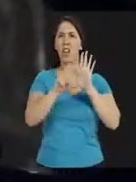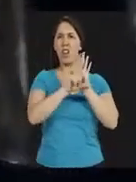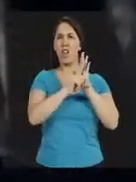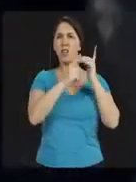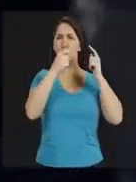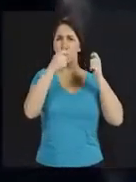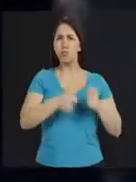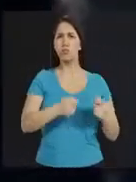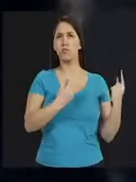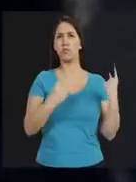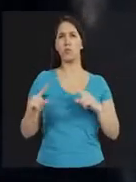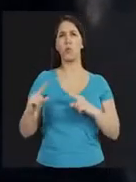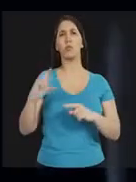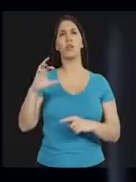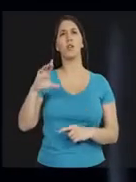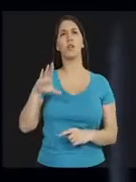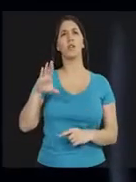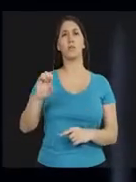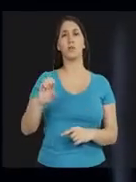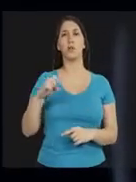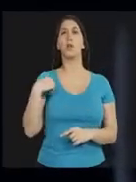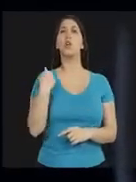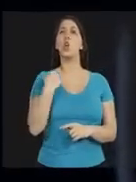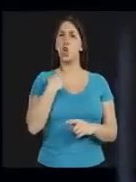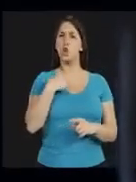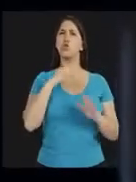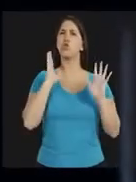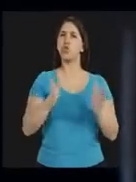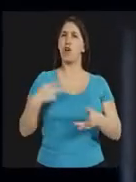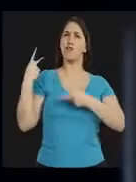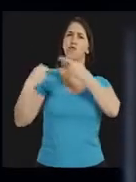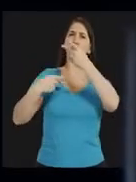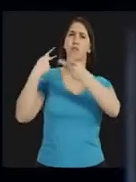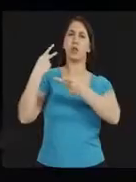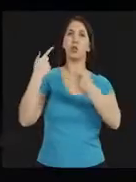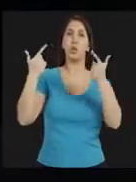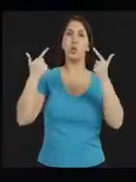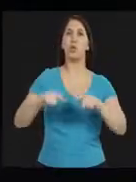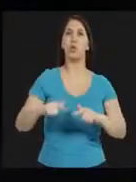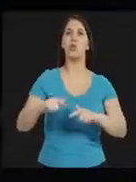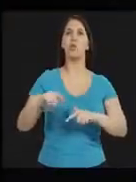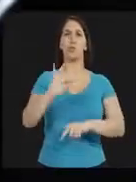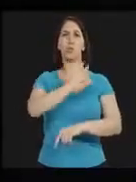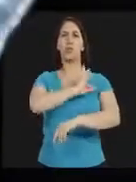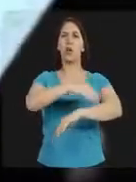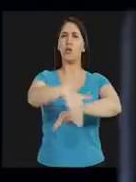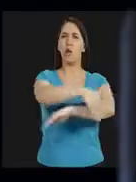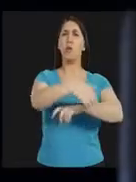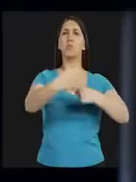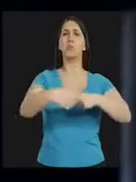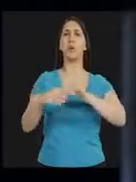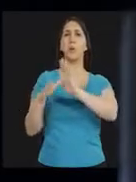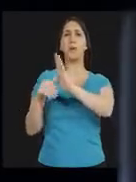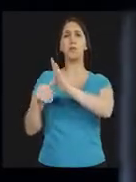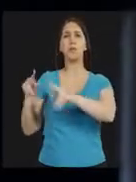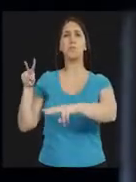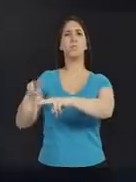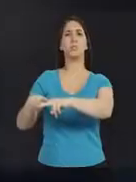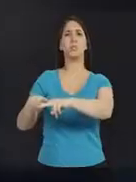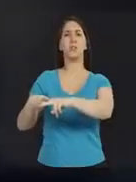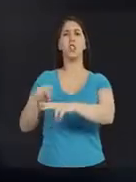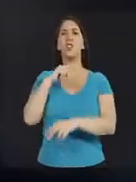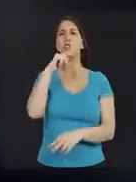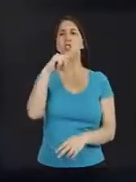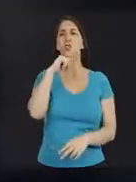repito, segurança é polícia na rua e bandidos na cadeia. Não adianta a polícia prender se as leis ajudam a soltar.